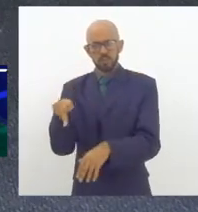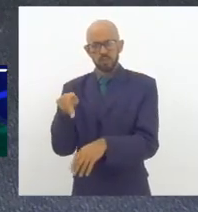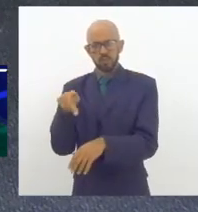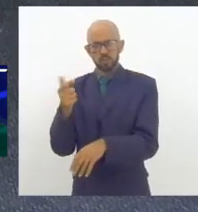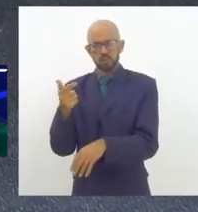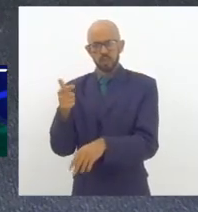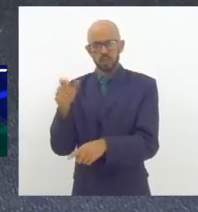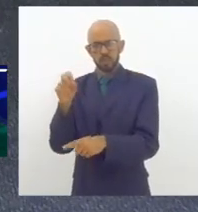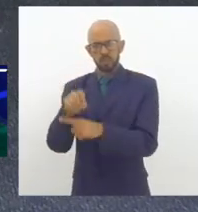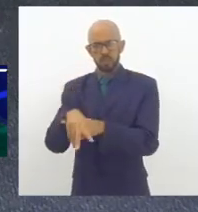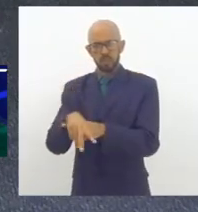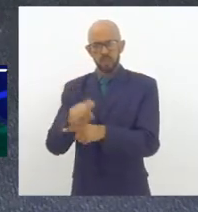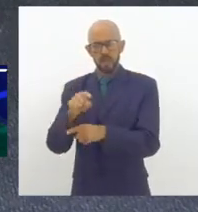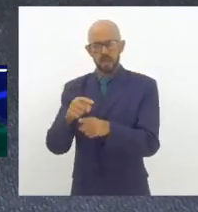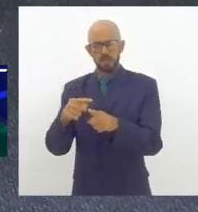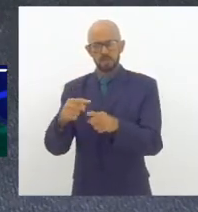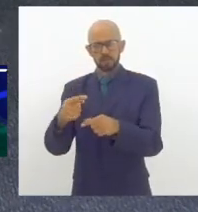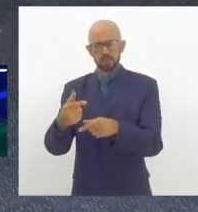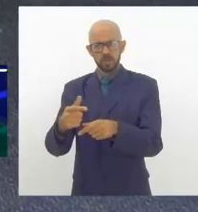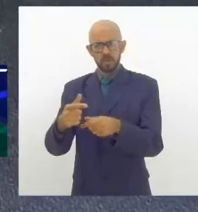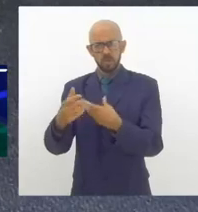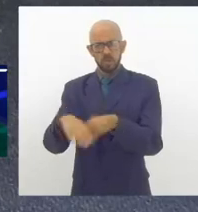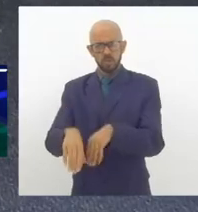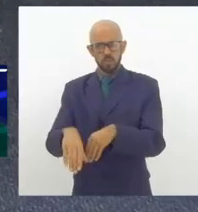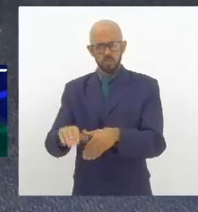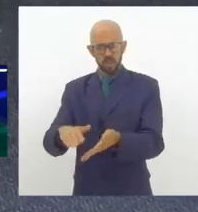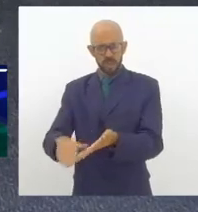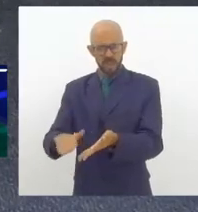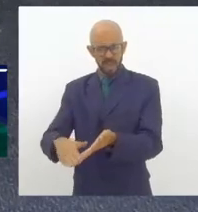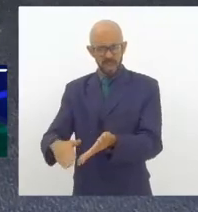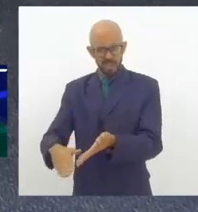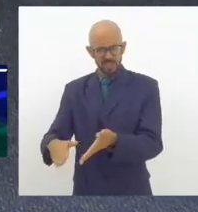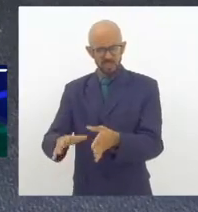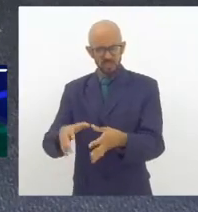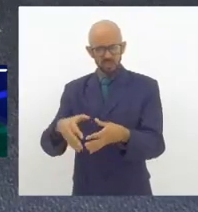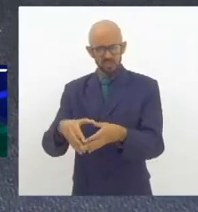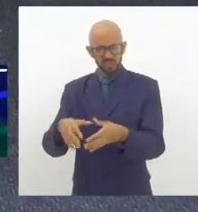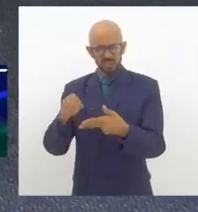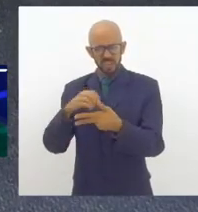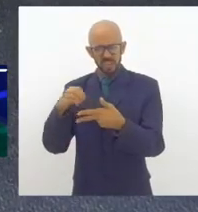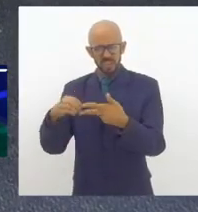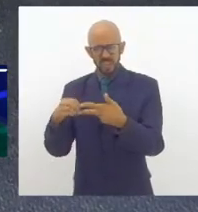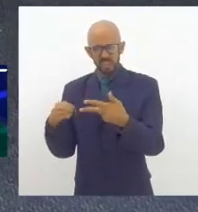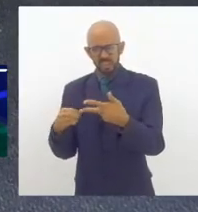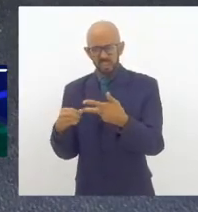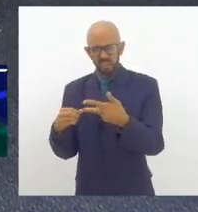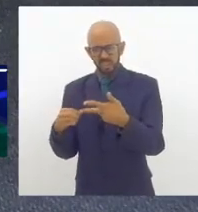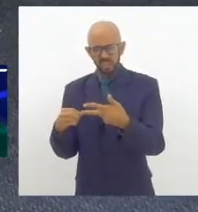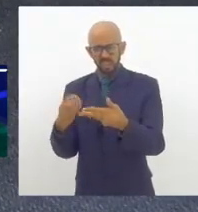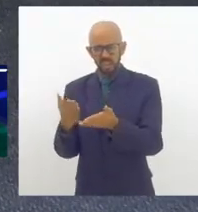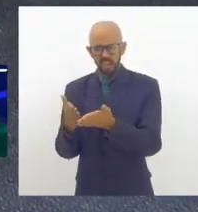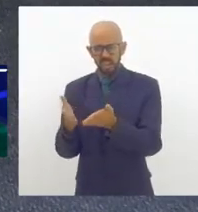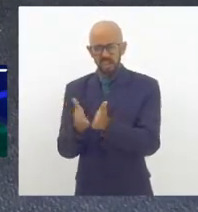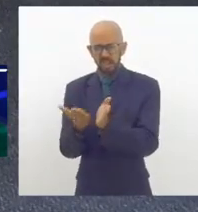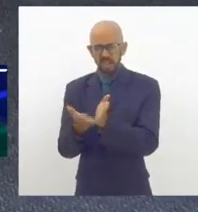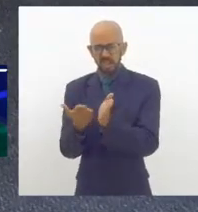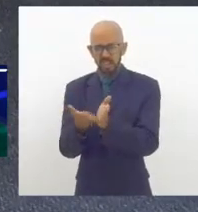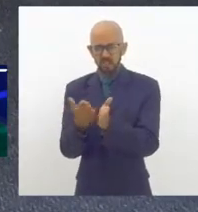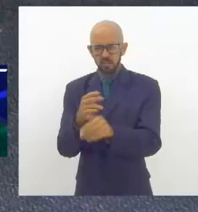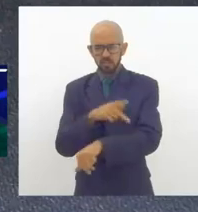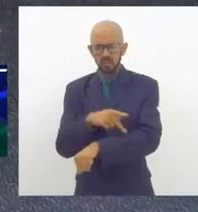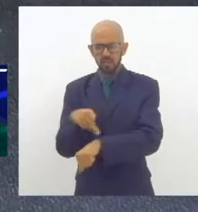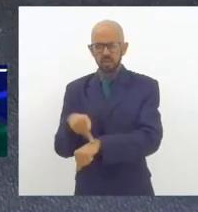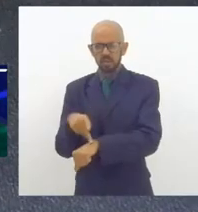contrata-se professor não tem concurso público e gastar essa fortuna com kit Enem e mais em livro didático não consigo entender isso